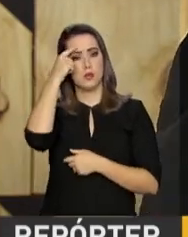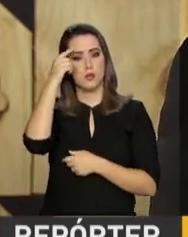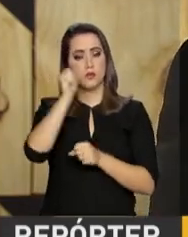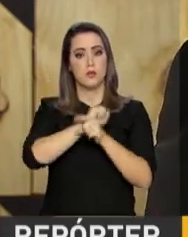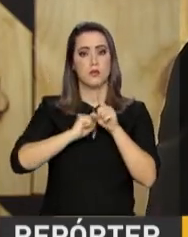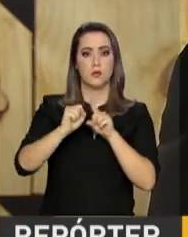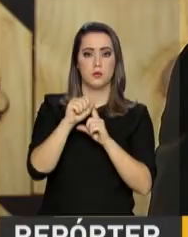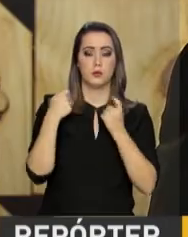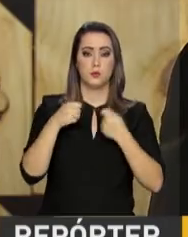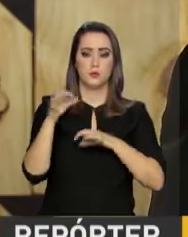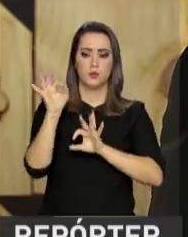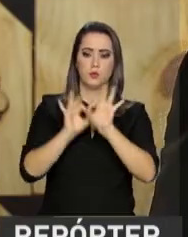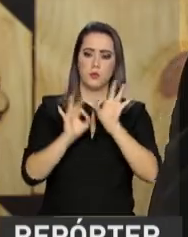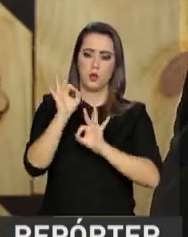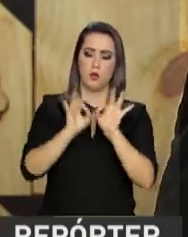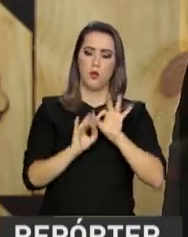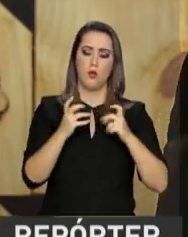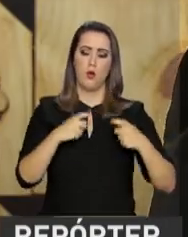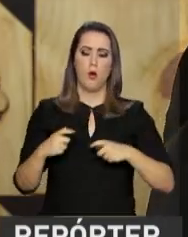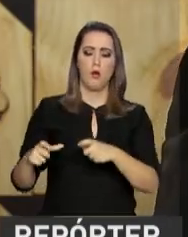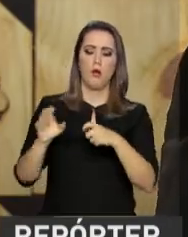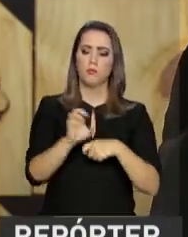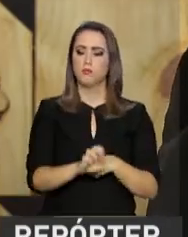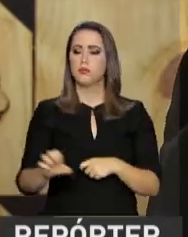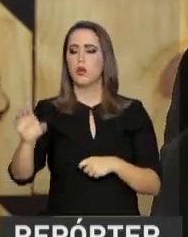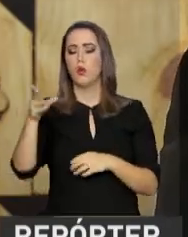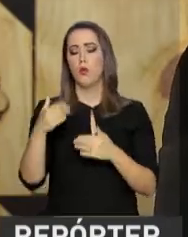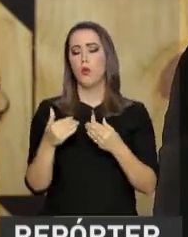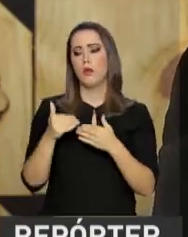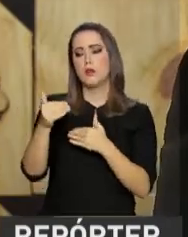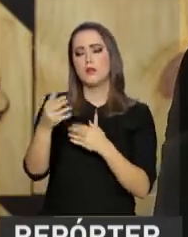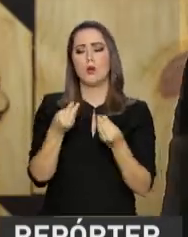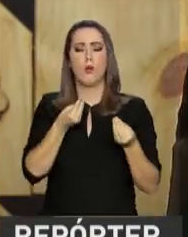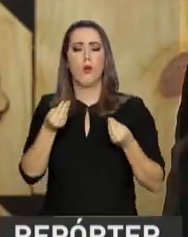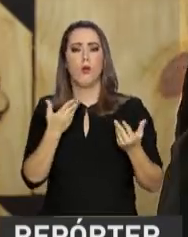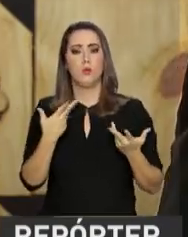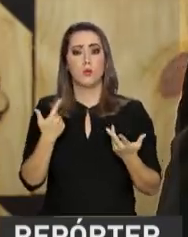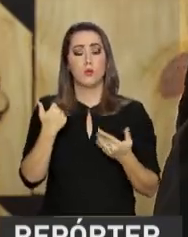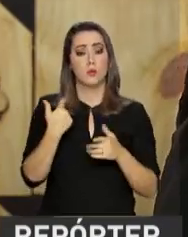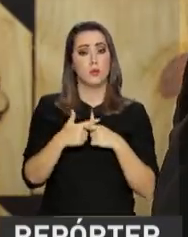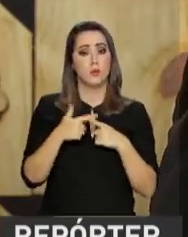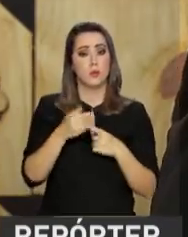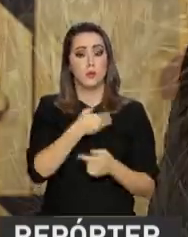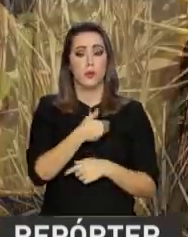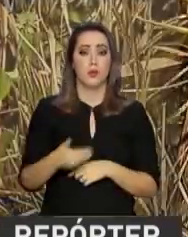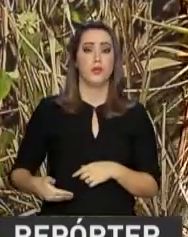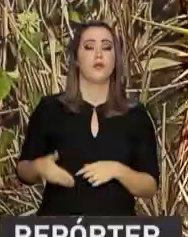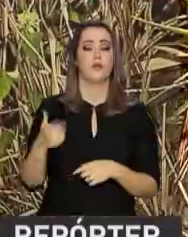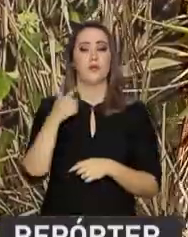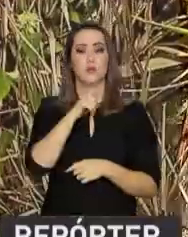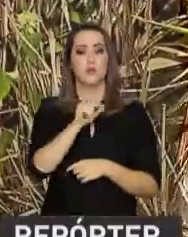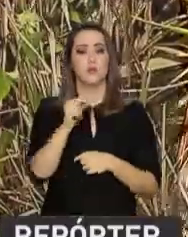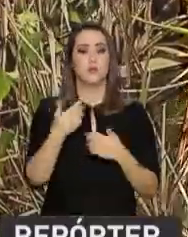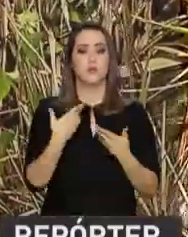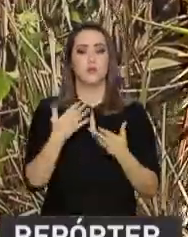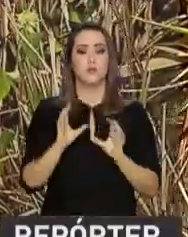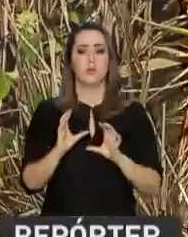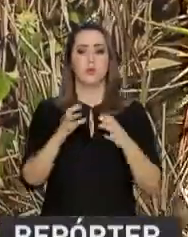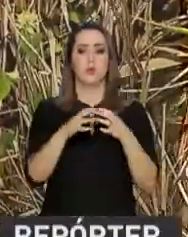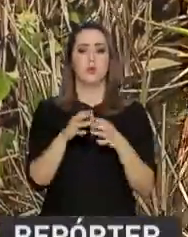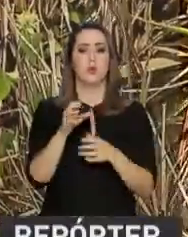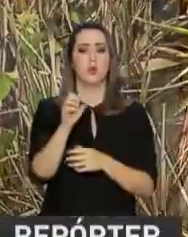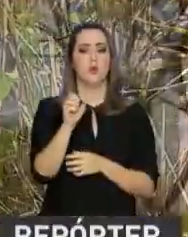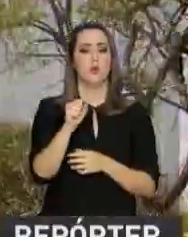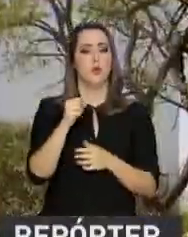precisa ter um ordenamento territorial para a gente saber aonde crescer como crescer dessa forma o governo também consegue ou as companhias de